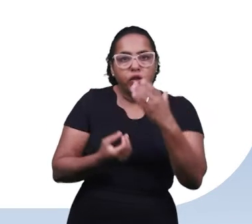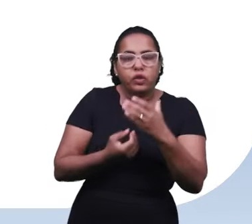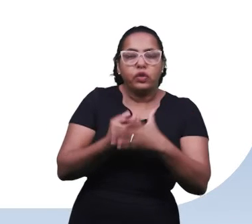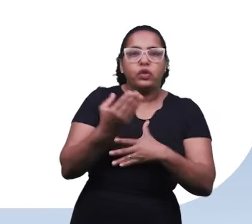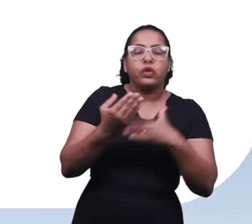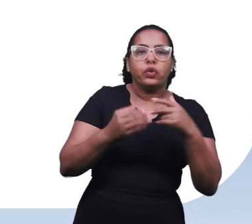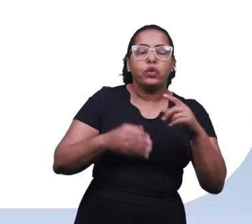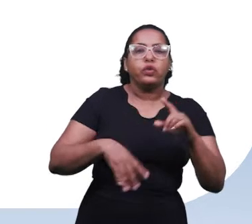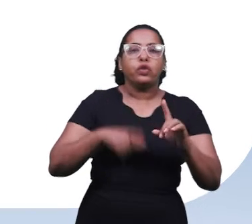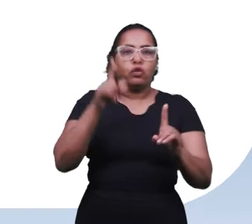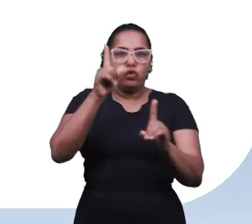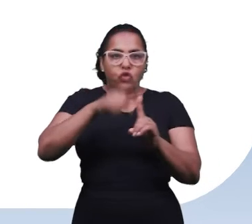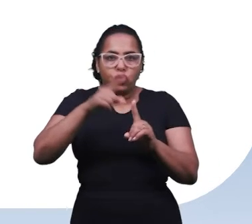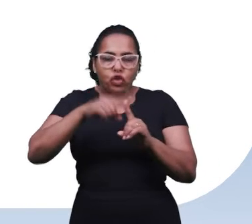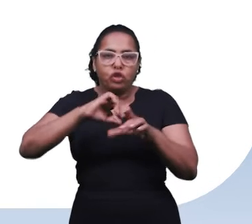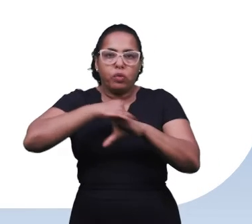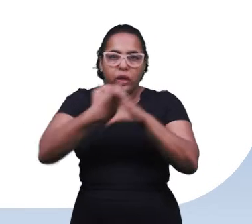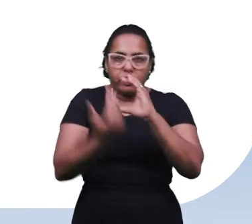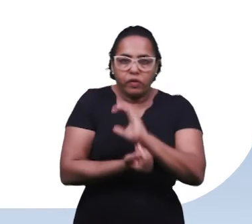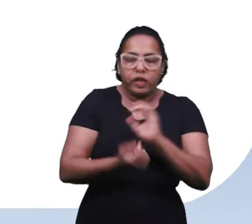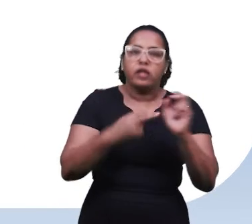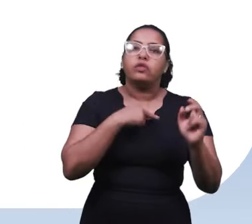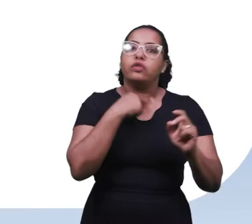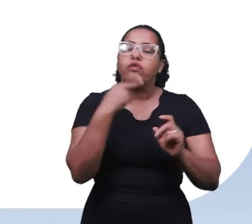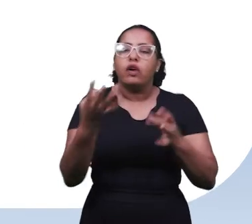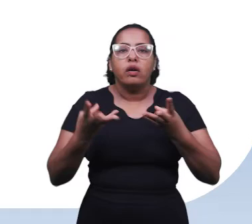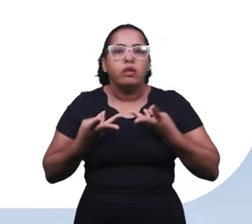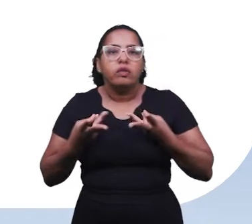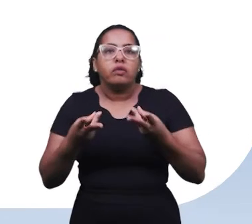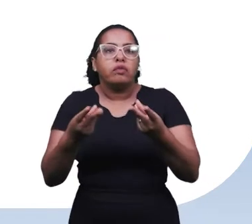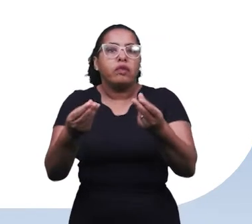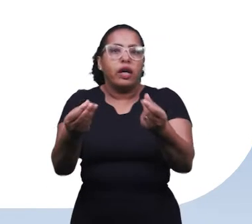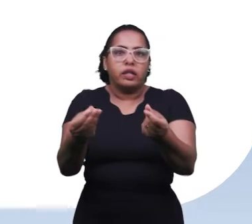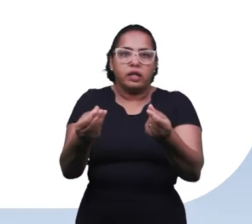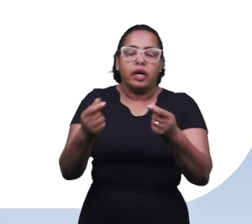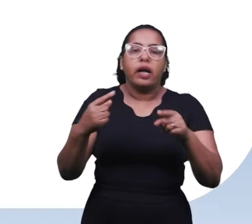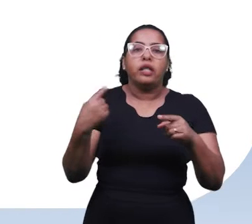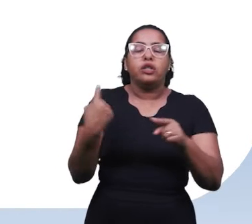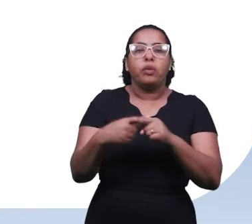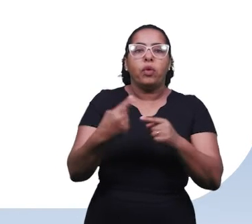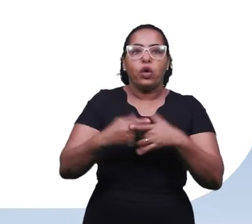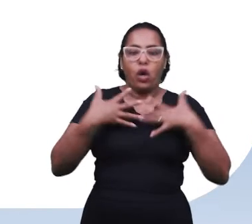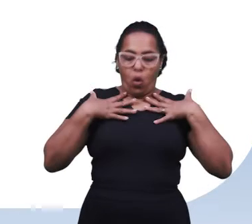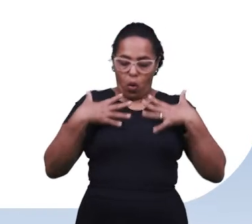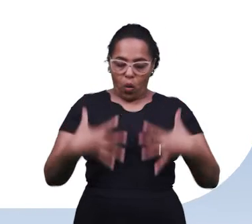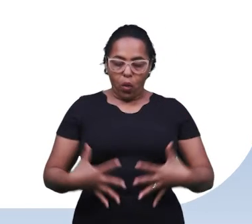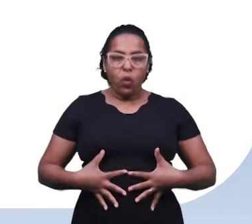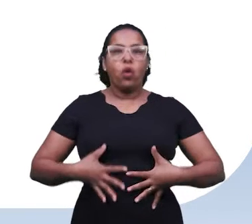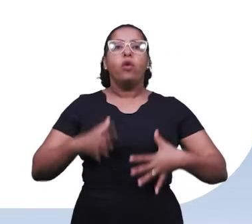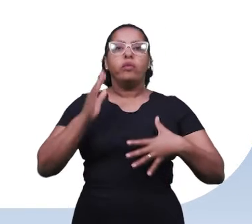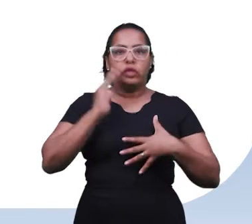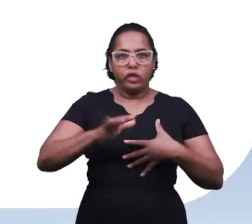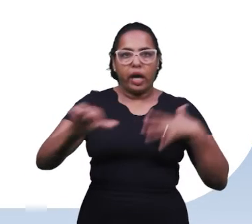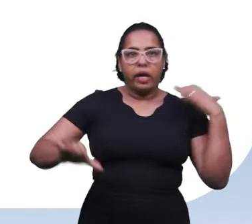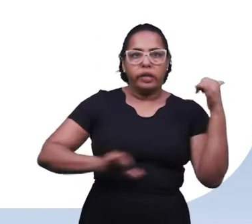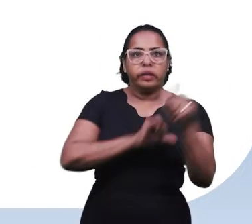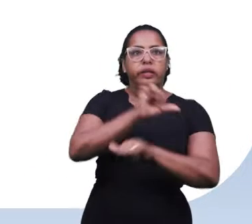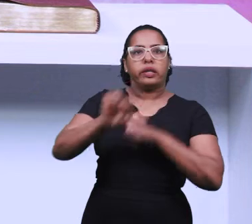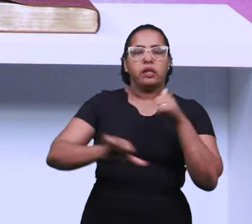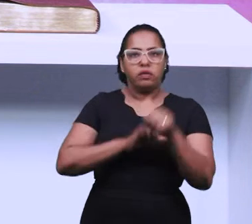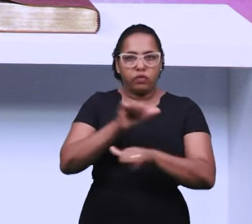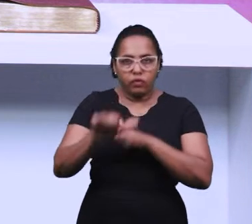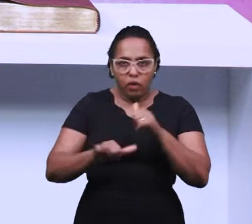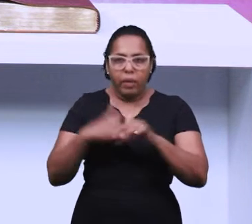formação, de construção do timbre com muito mais qualidade. Isso porque a fisiologia desse indivíduo já vai